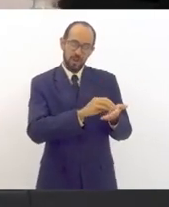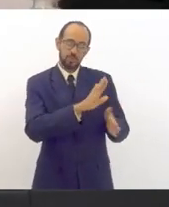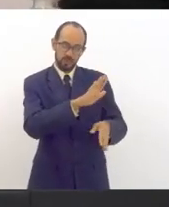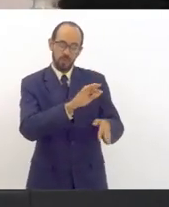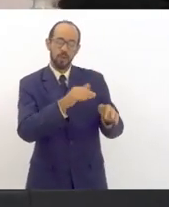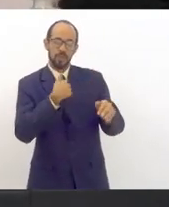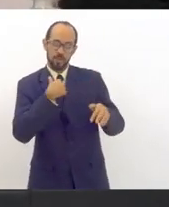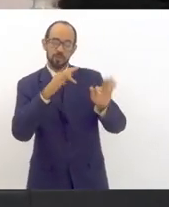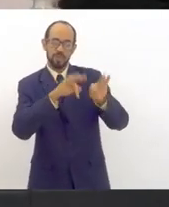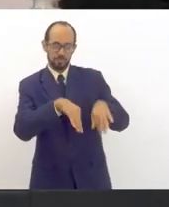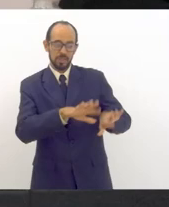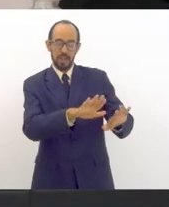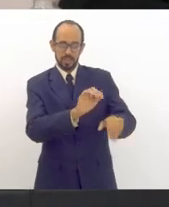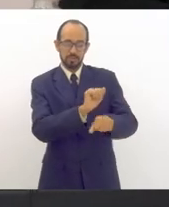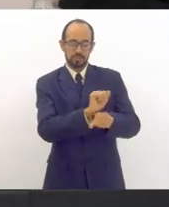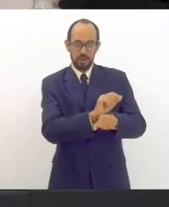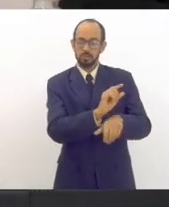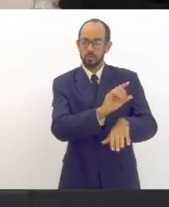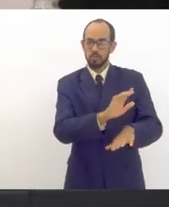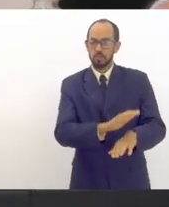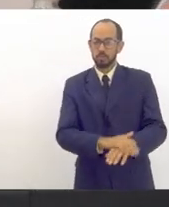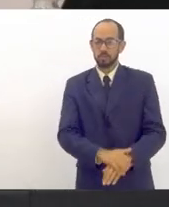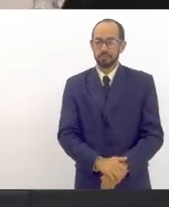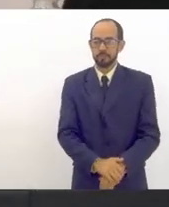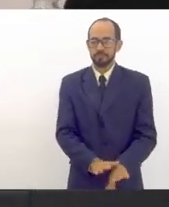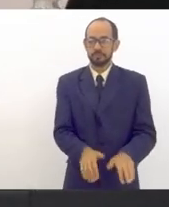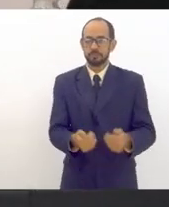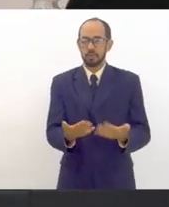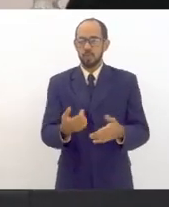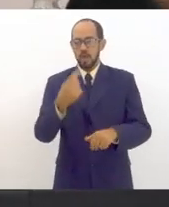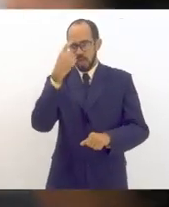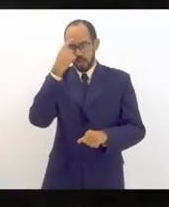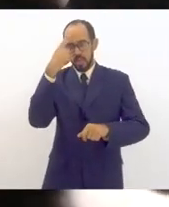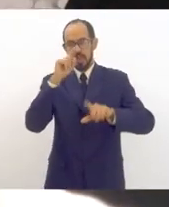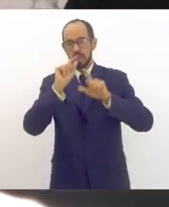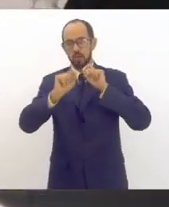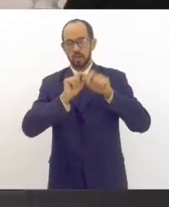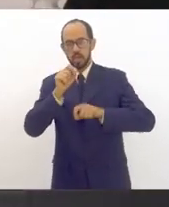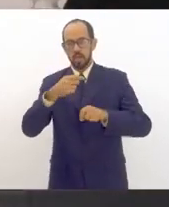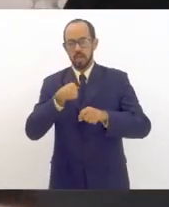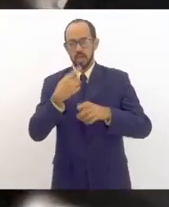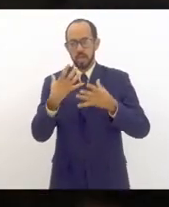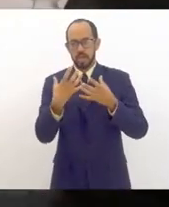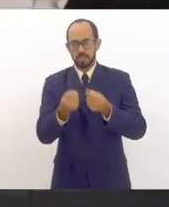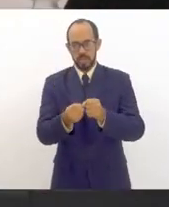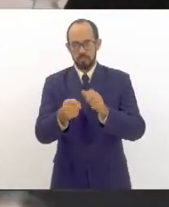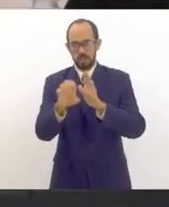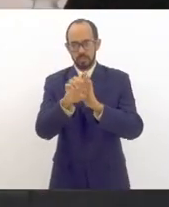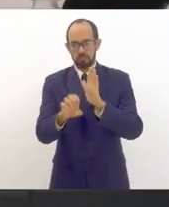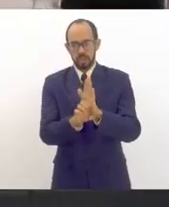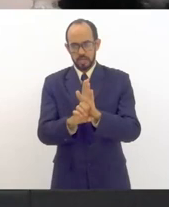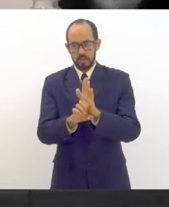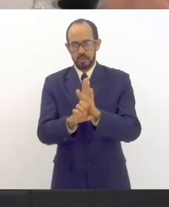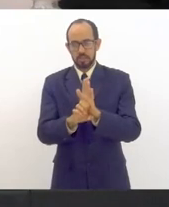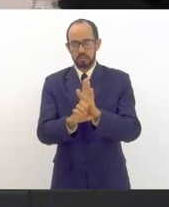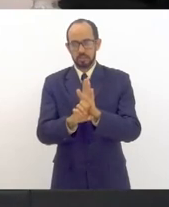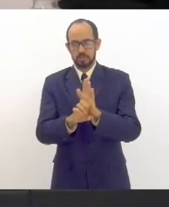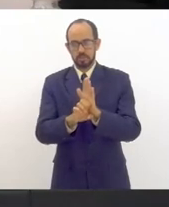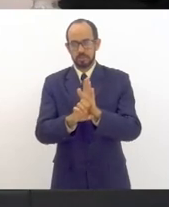bico? Então, a ideia é, recebe emendas e a gente só traz a